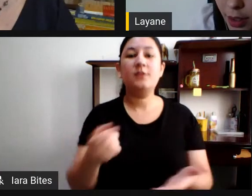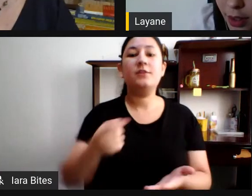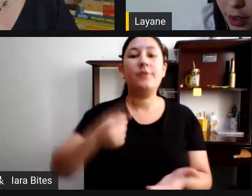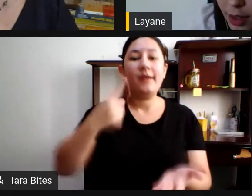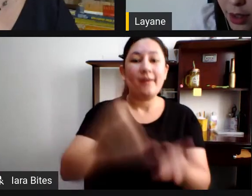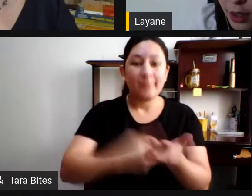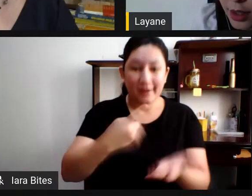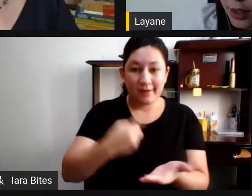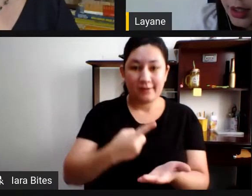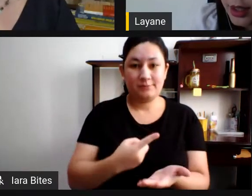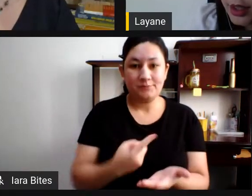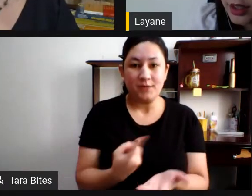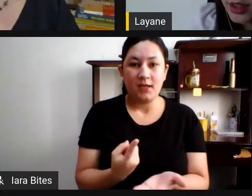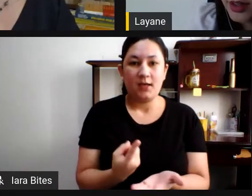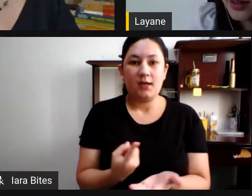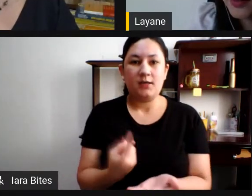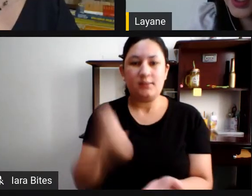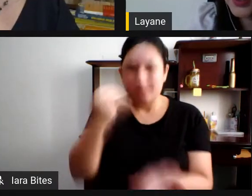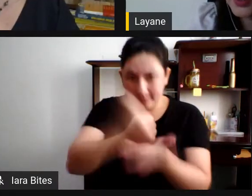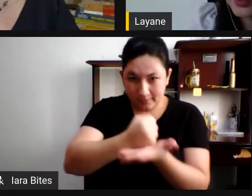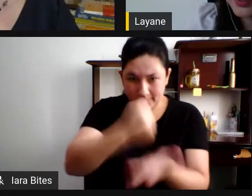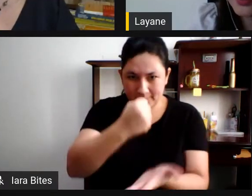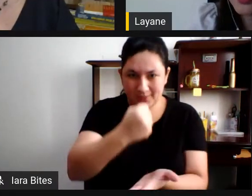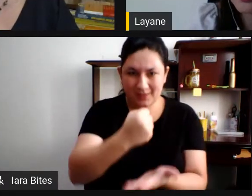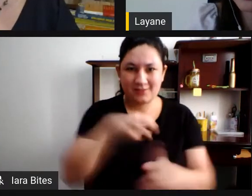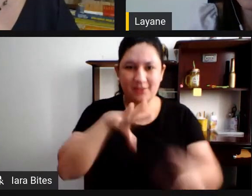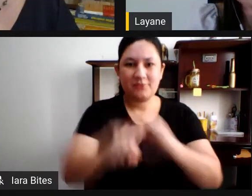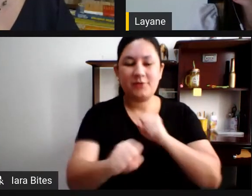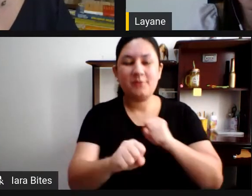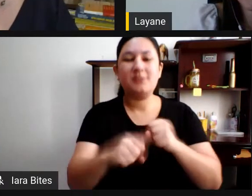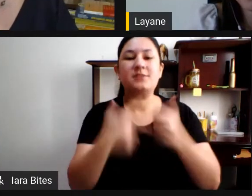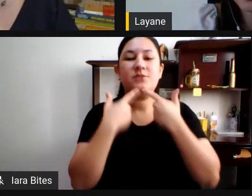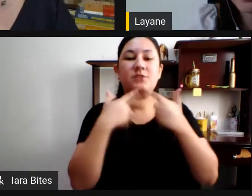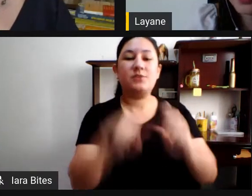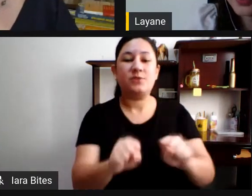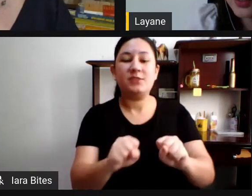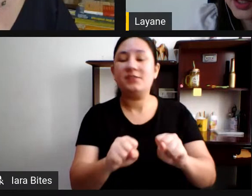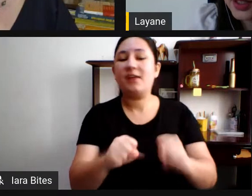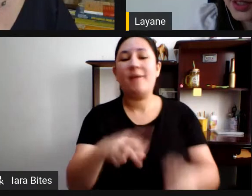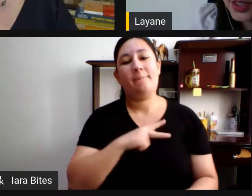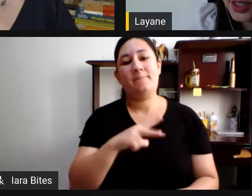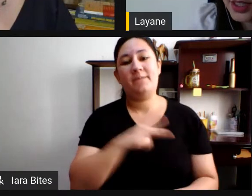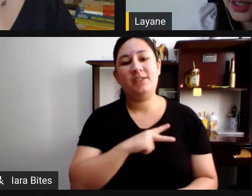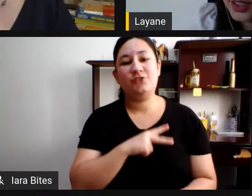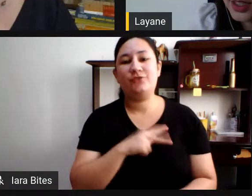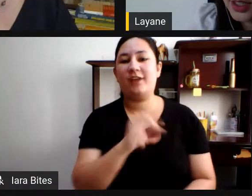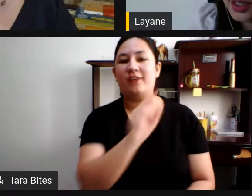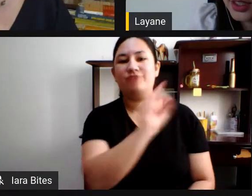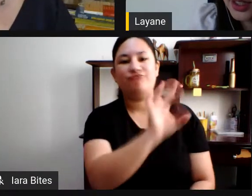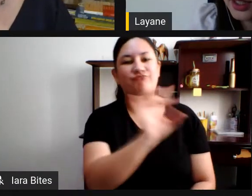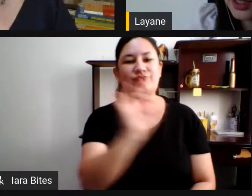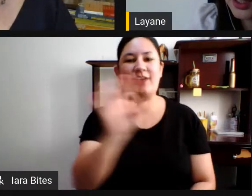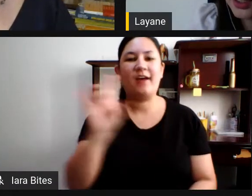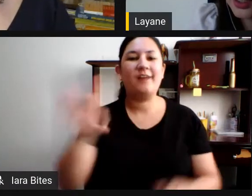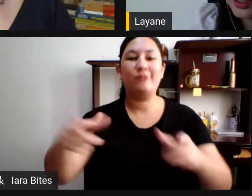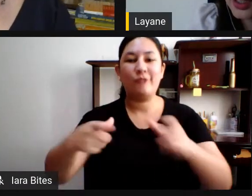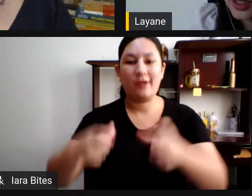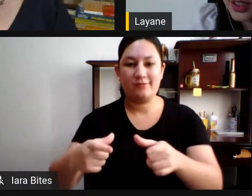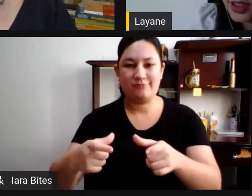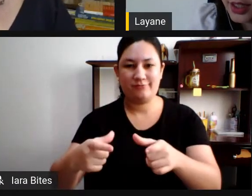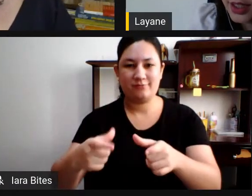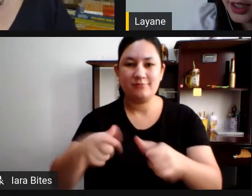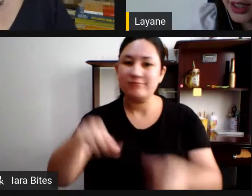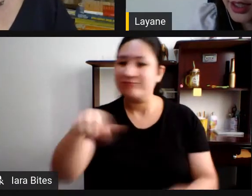nesses espaços vai se diferenciar conforme a particularidade desses lugares eu